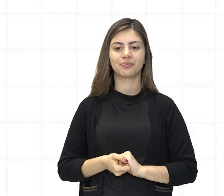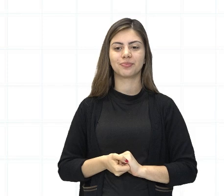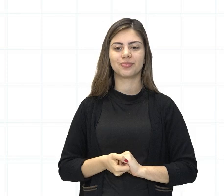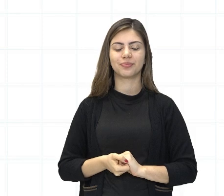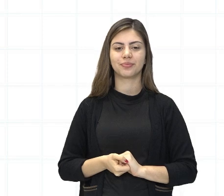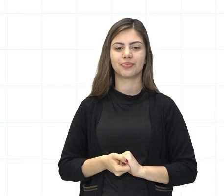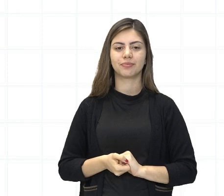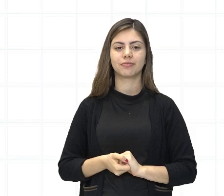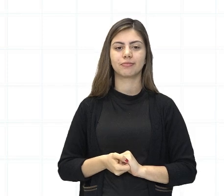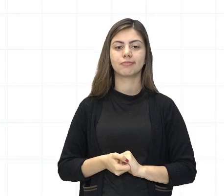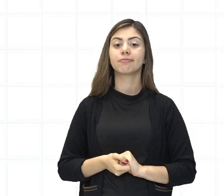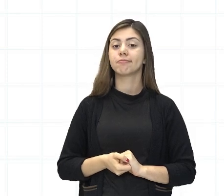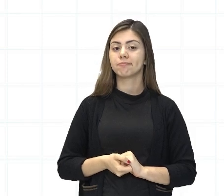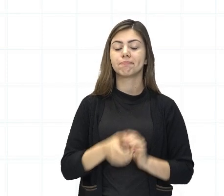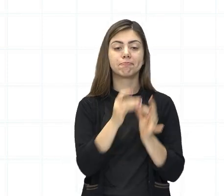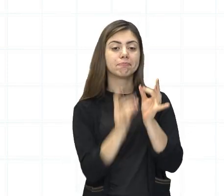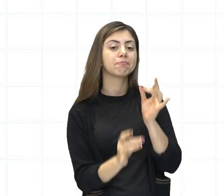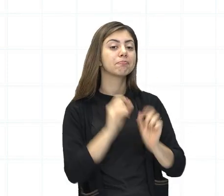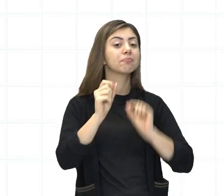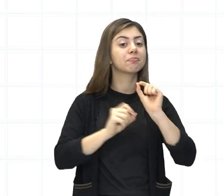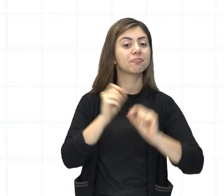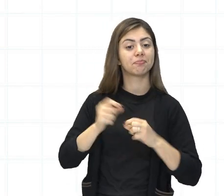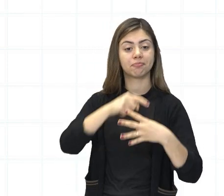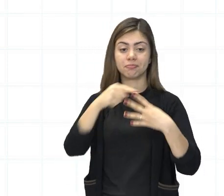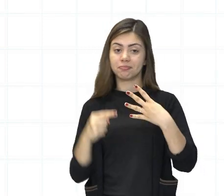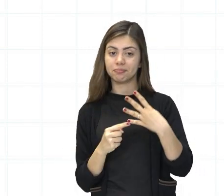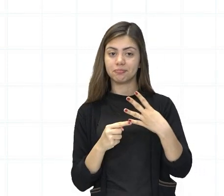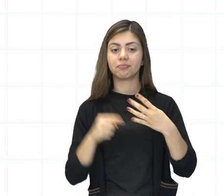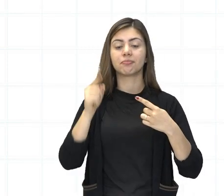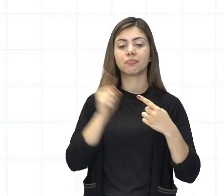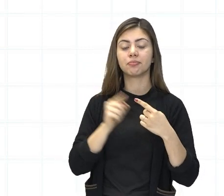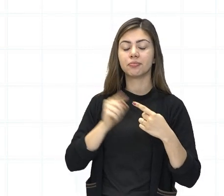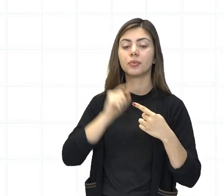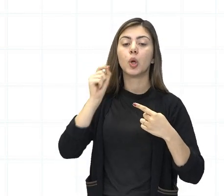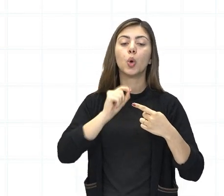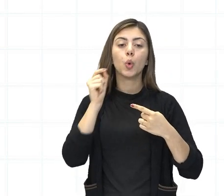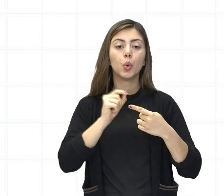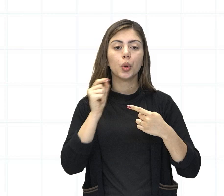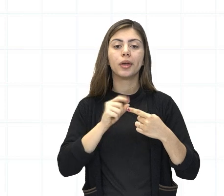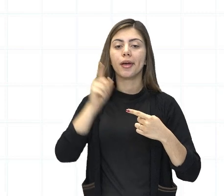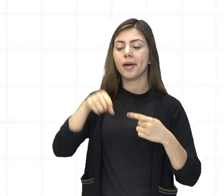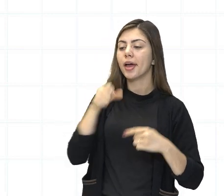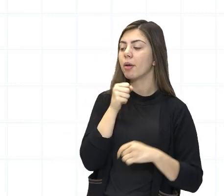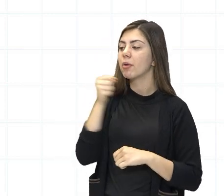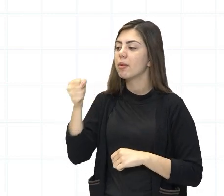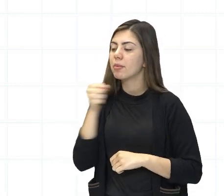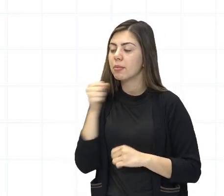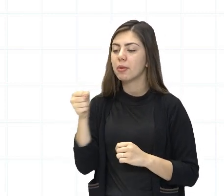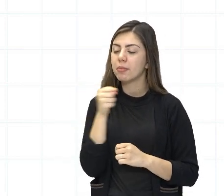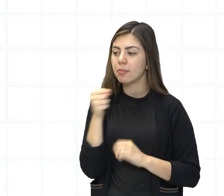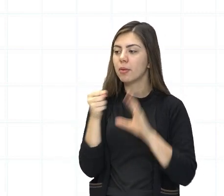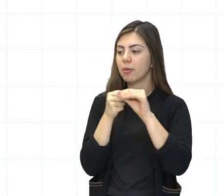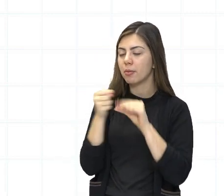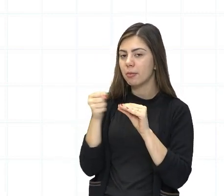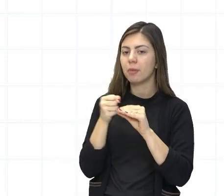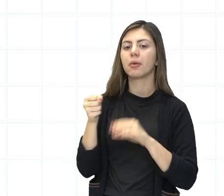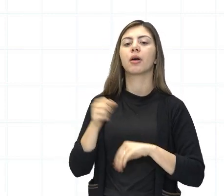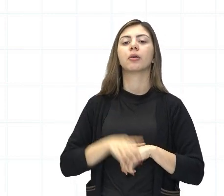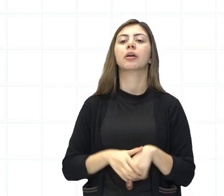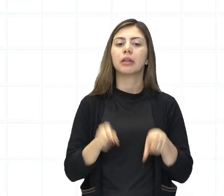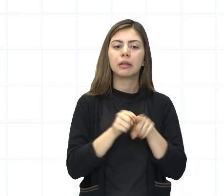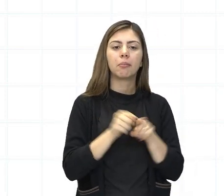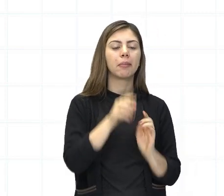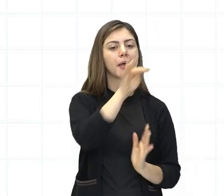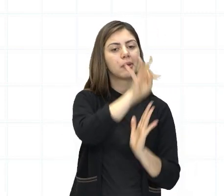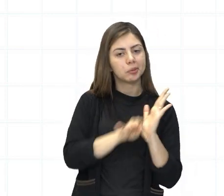orais. E como detalhamento deste objeto, vamos trabalhar com entrevistas jornalísticas orais, tanto como